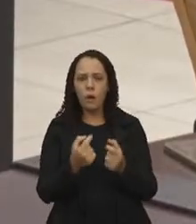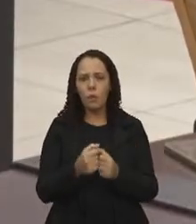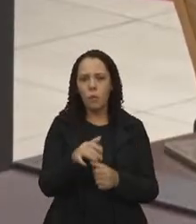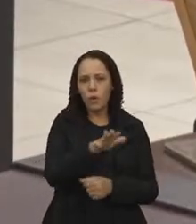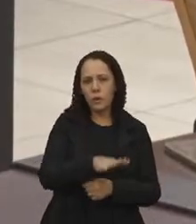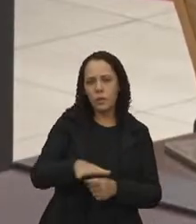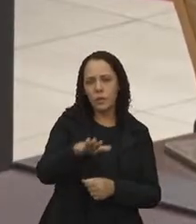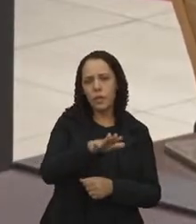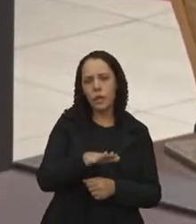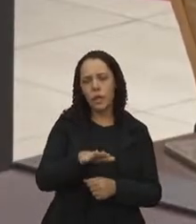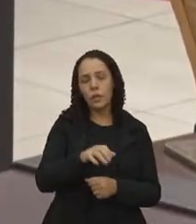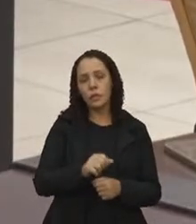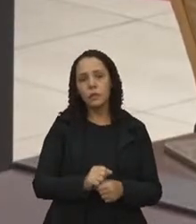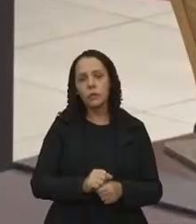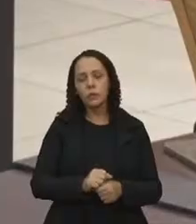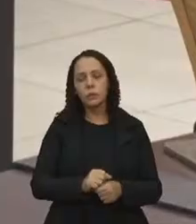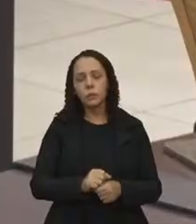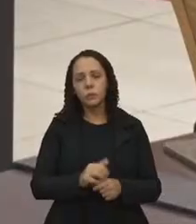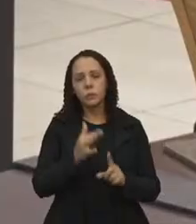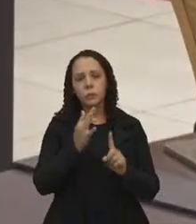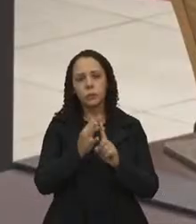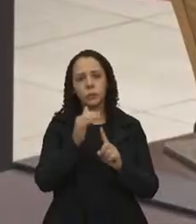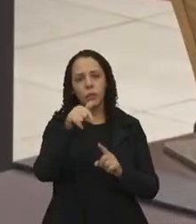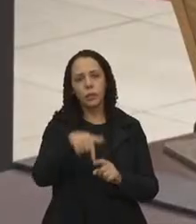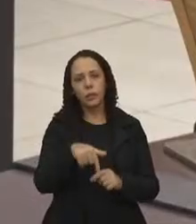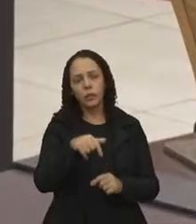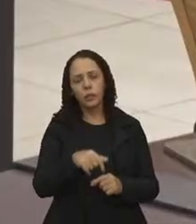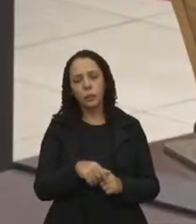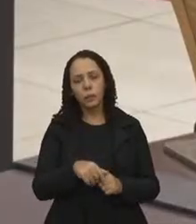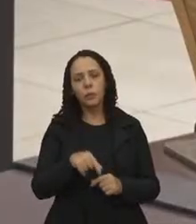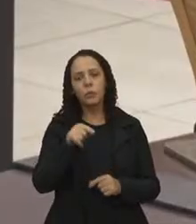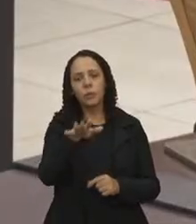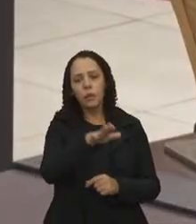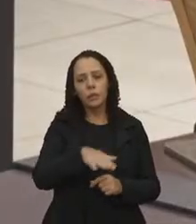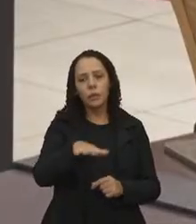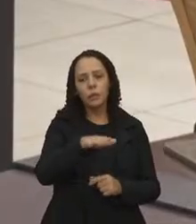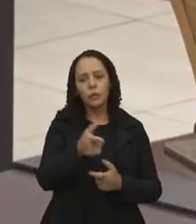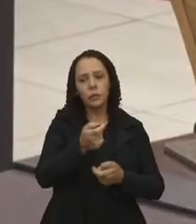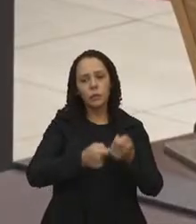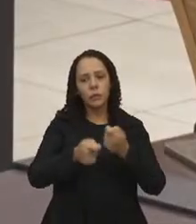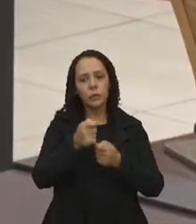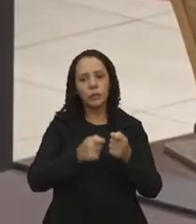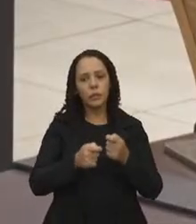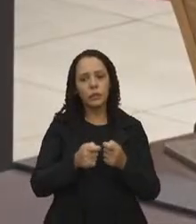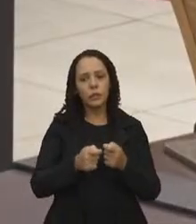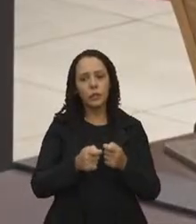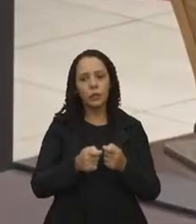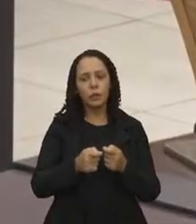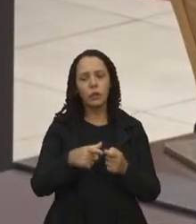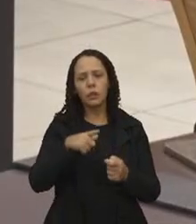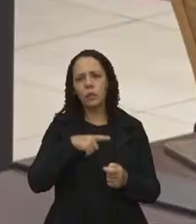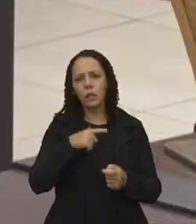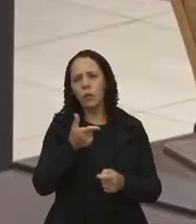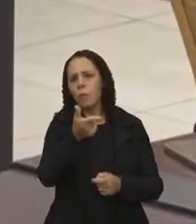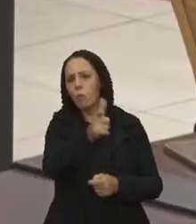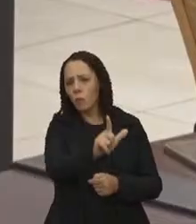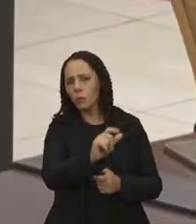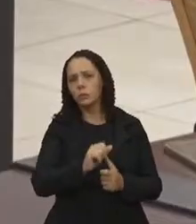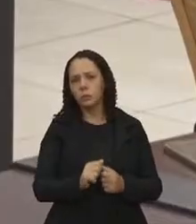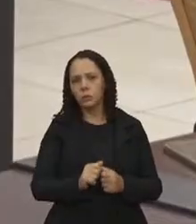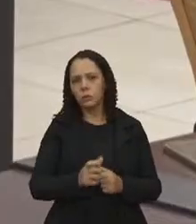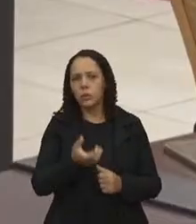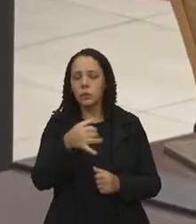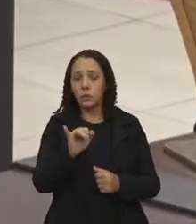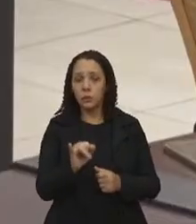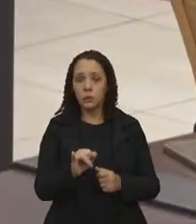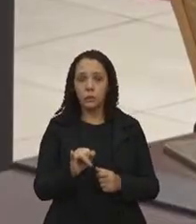aí do campus de Jacareí. Vocês comentaram da área de administração e gestão, eu queria saber se tem outros eixos, tenho certeza que sim, e se é possível,